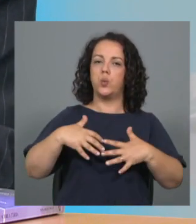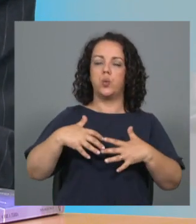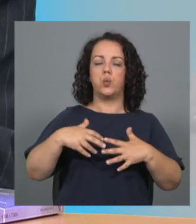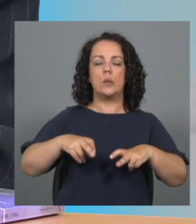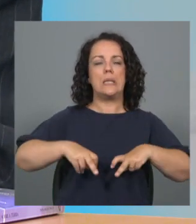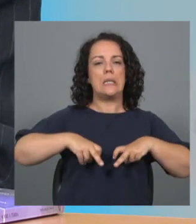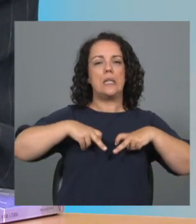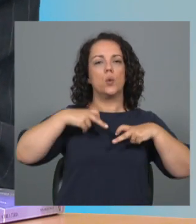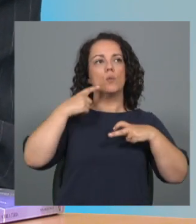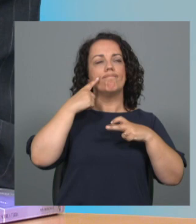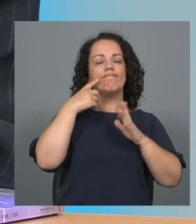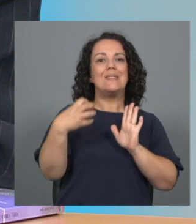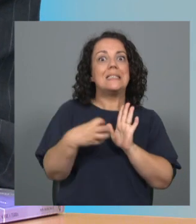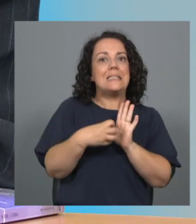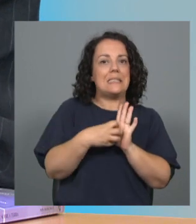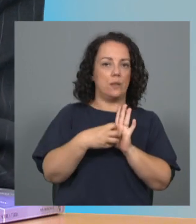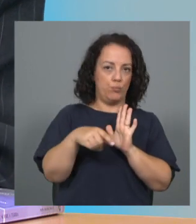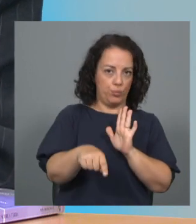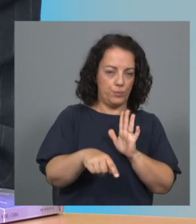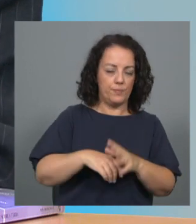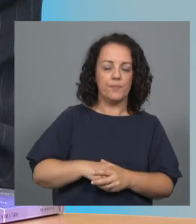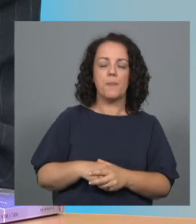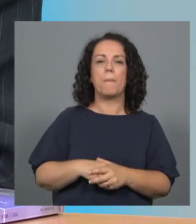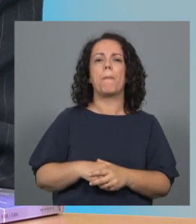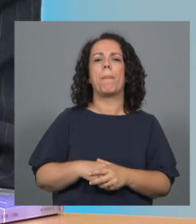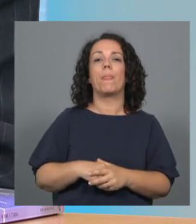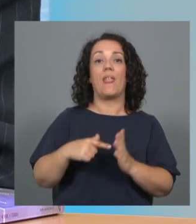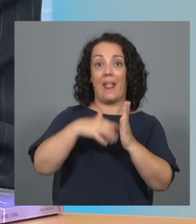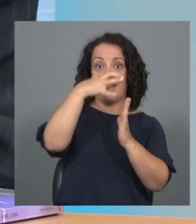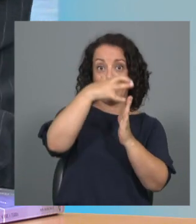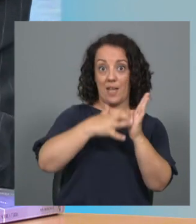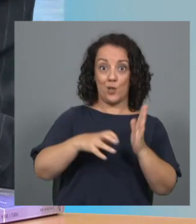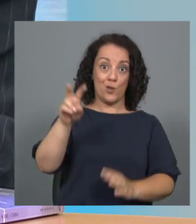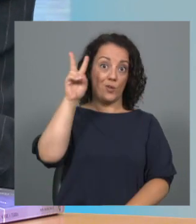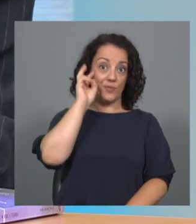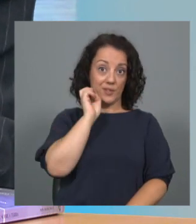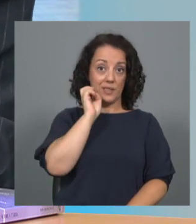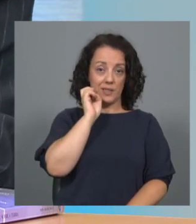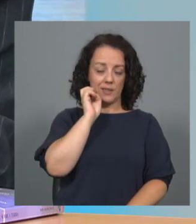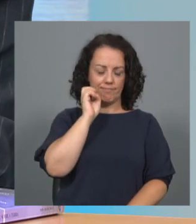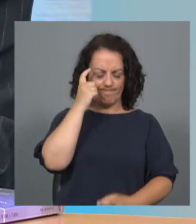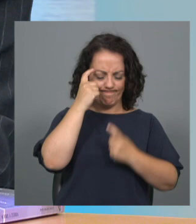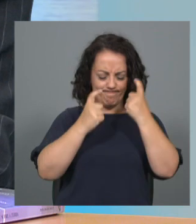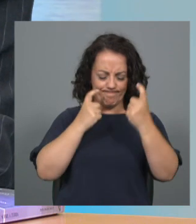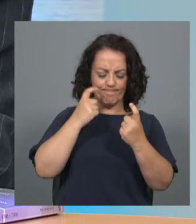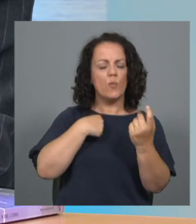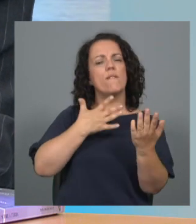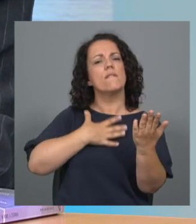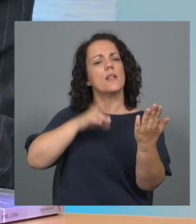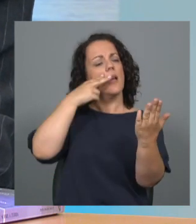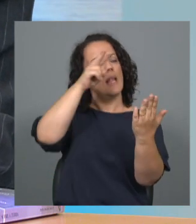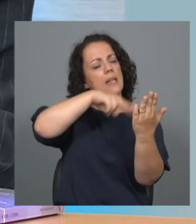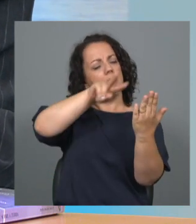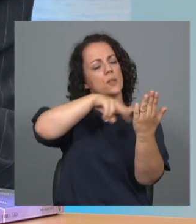ricamente simbólicos. Ao ouvir este texto e querendo fazer uma leitura dele